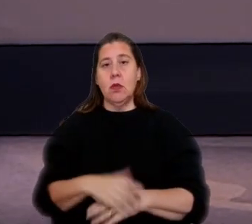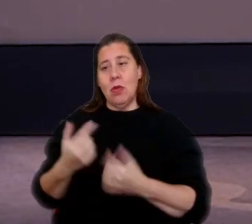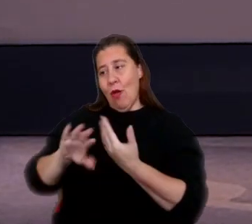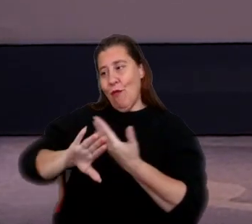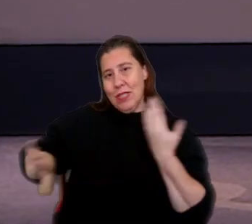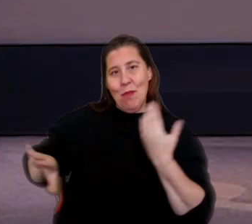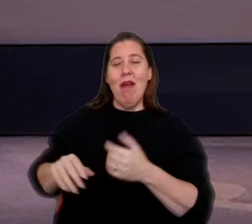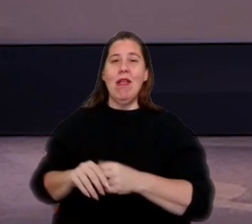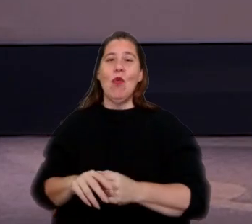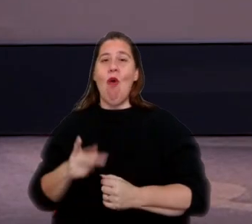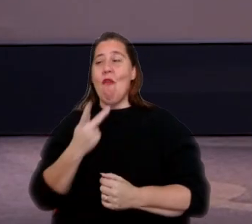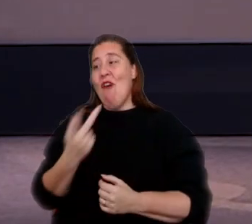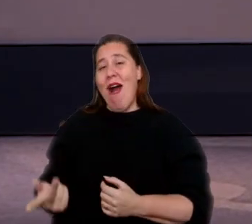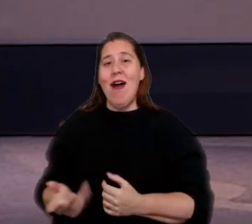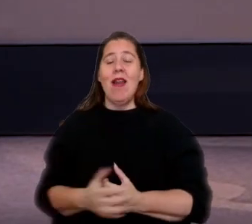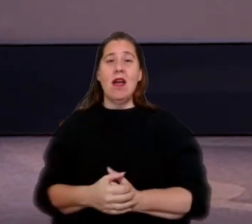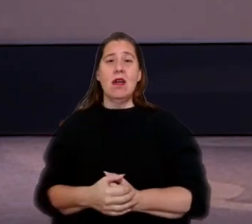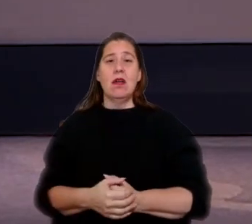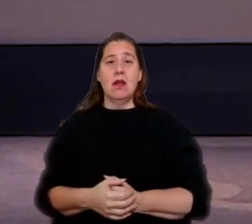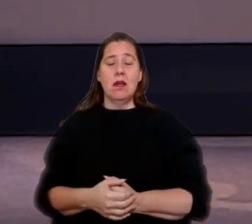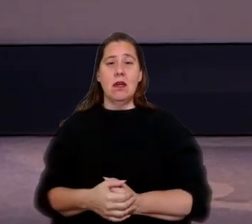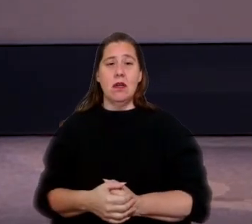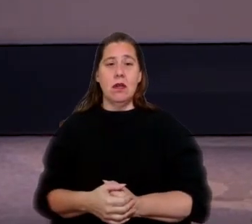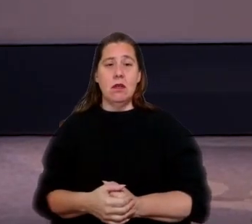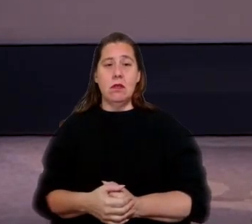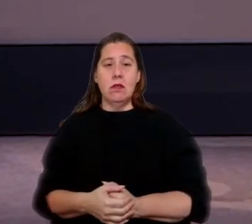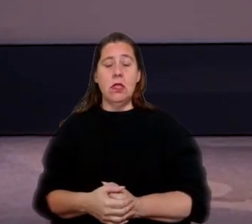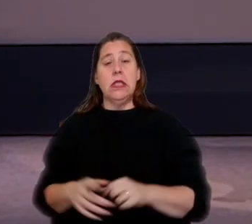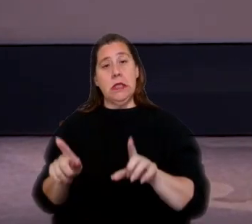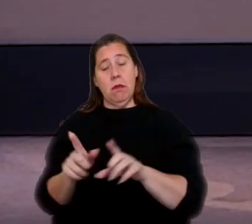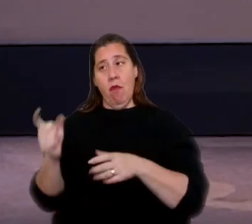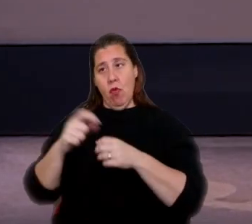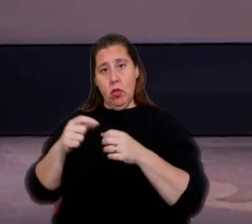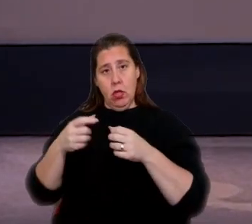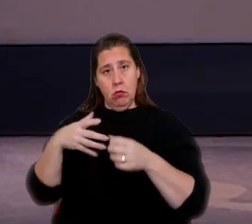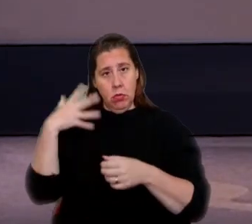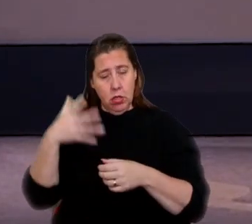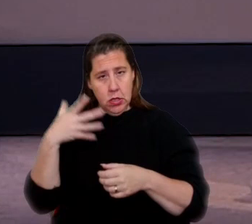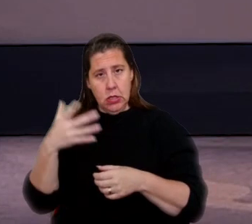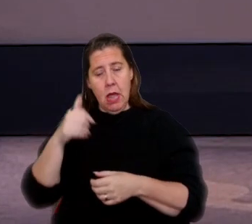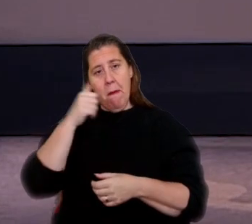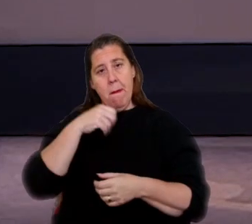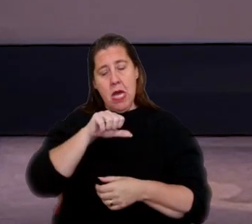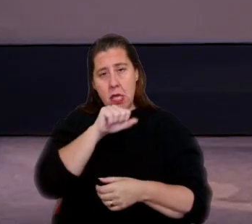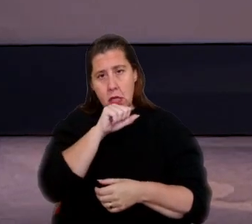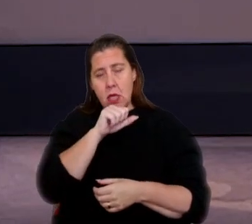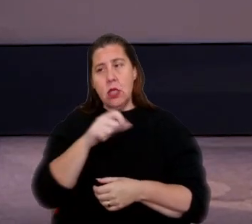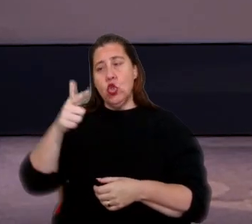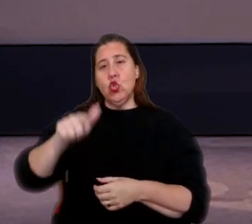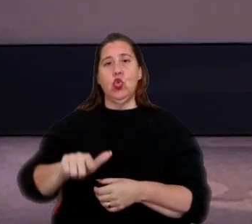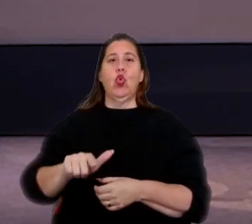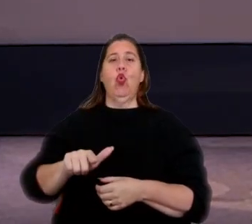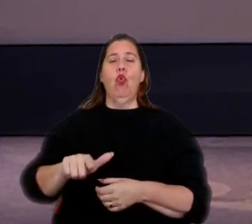aquilo. Sim. O afastamento, a fala, né, E voltando ao discurso sobre a maternidade,